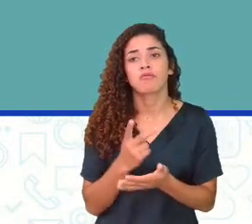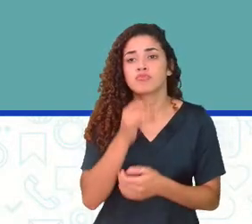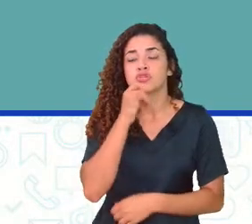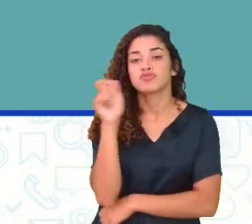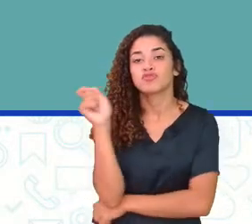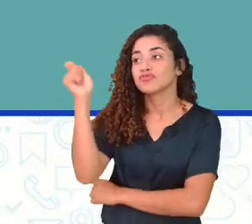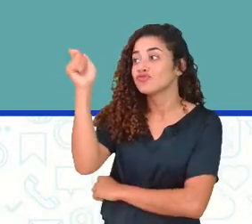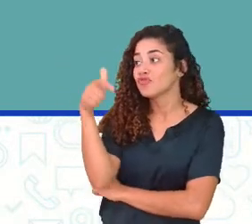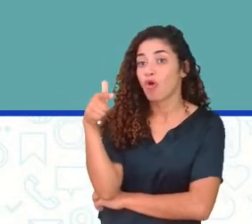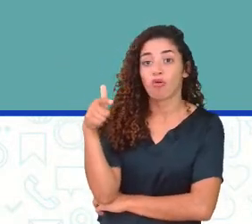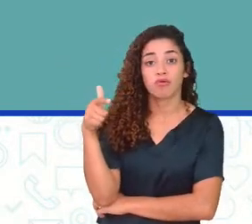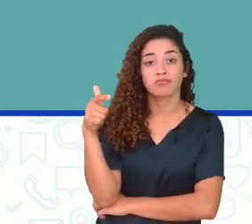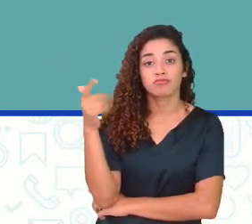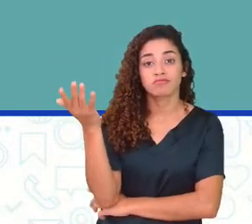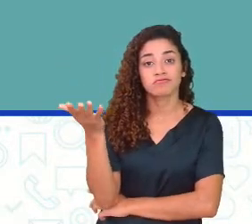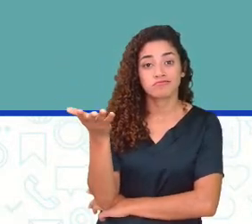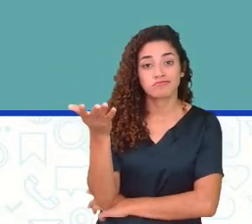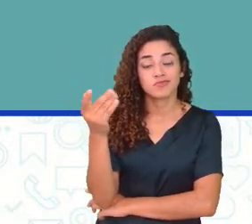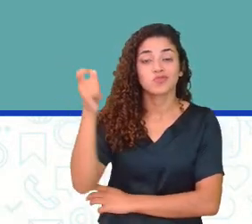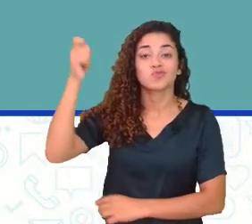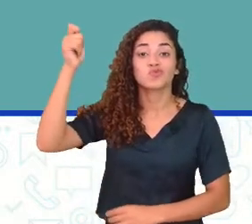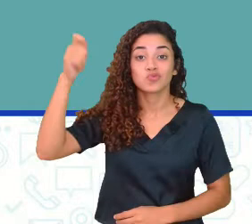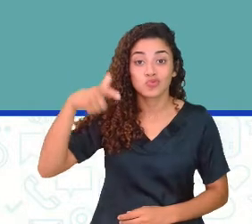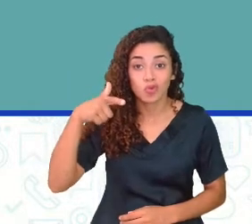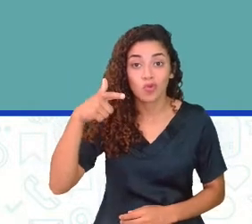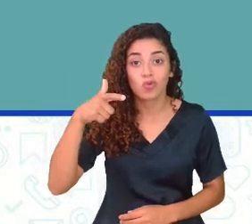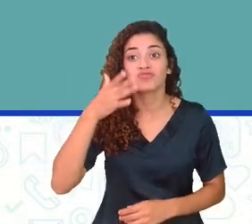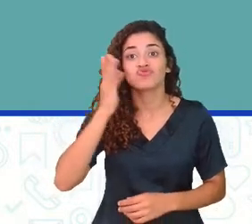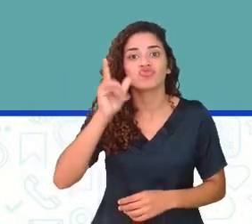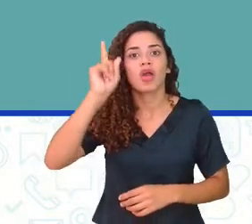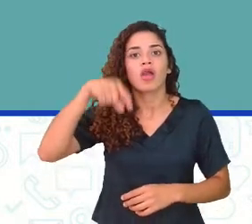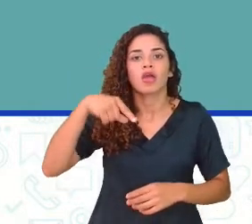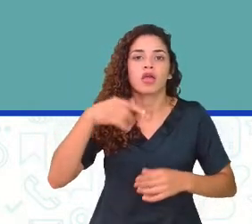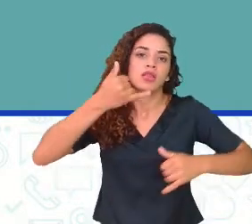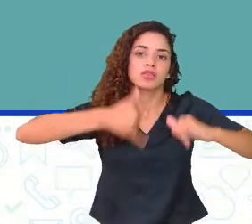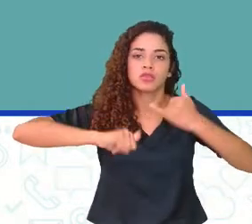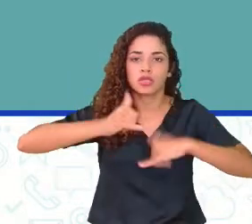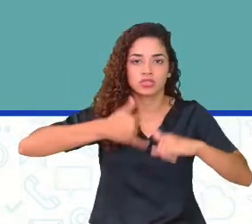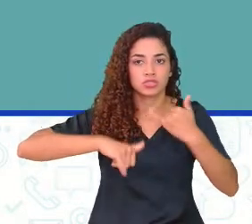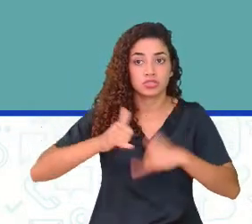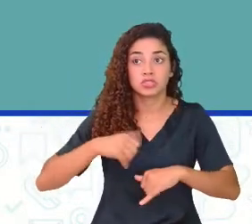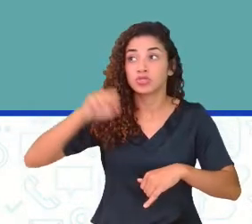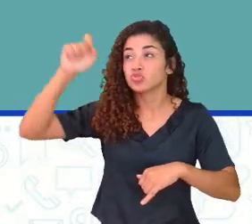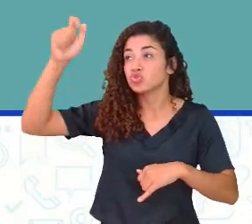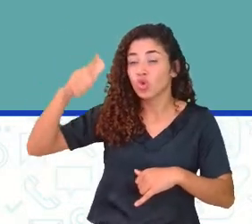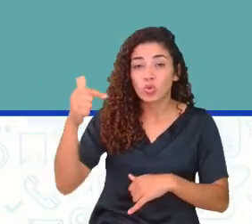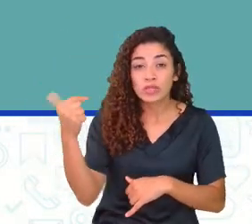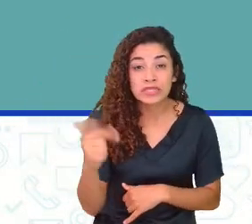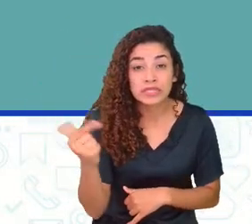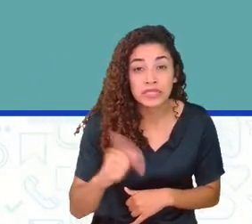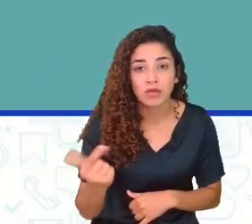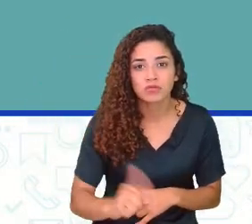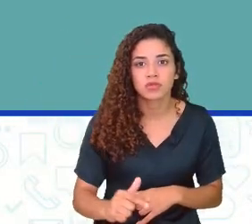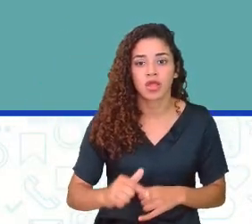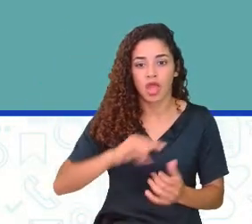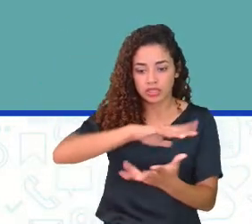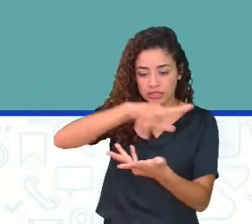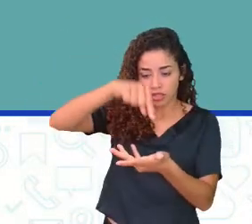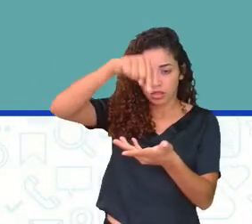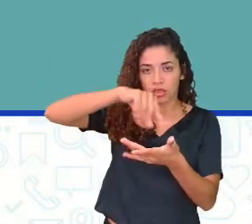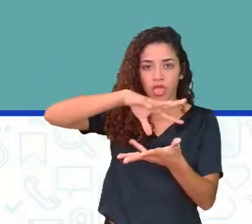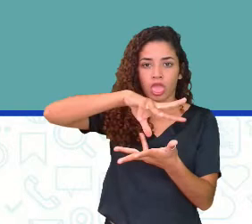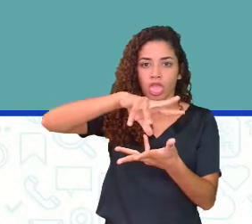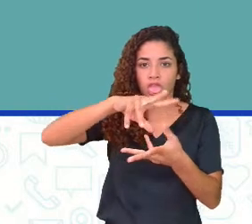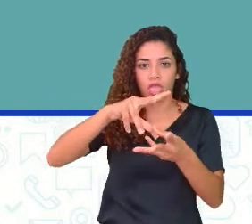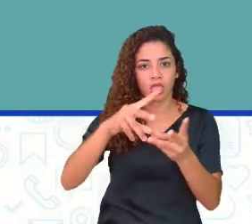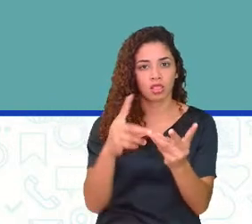bem central, não é? Porque o Sol, ele já é energia, não é? Sem o Sol, a vida na Terra não existia. Então,